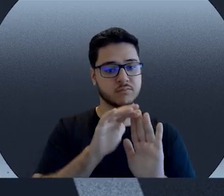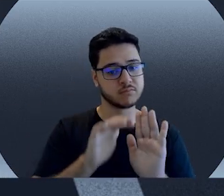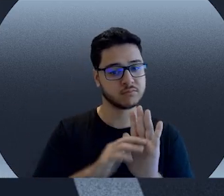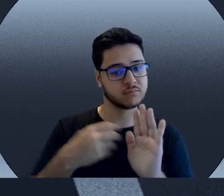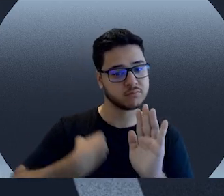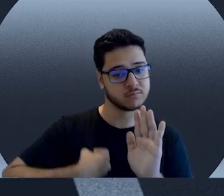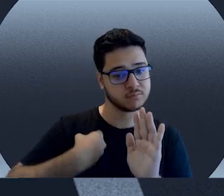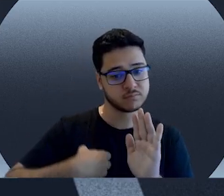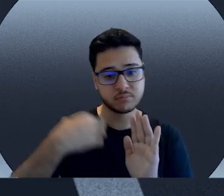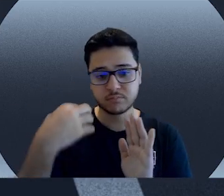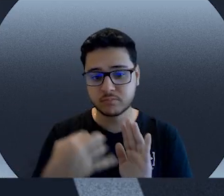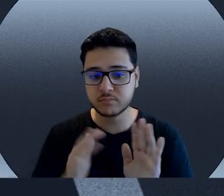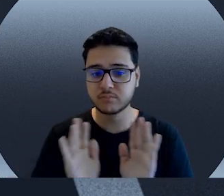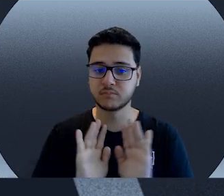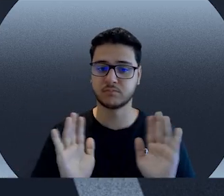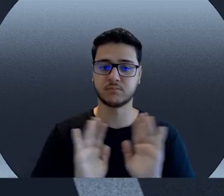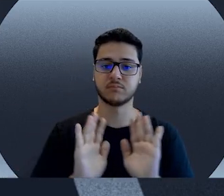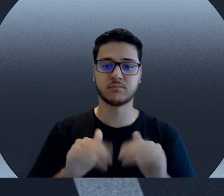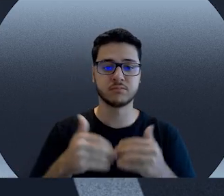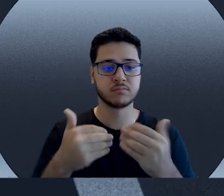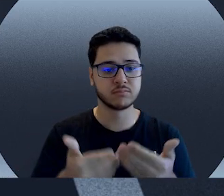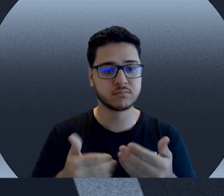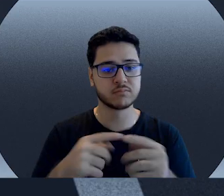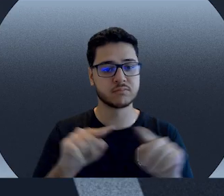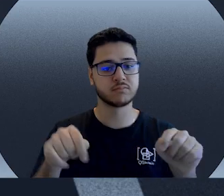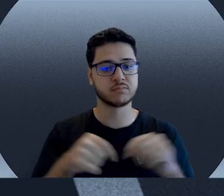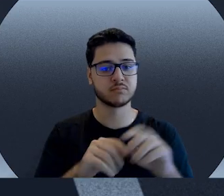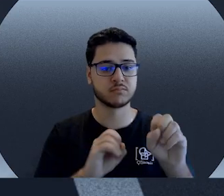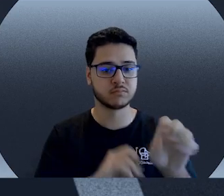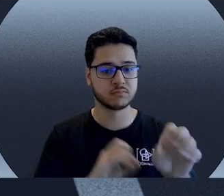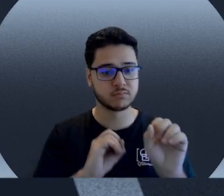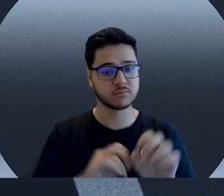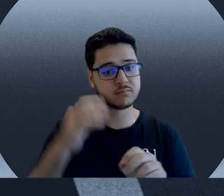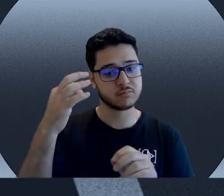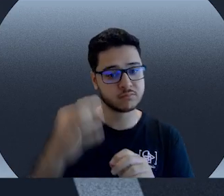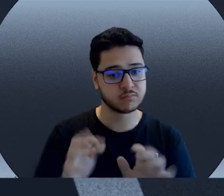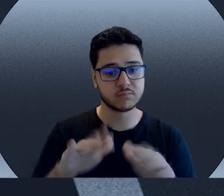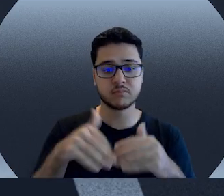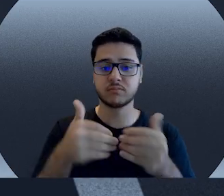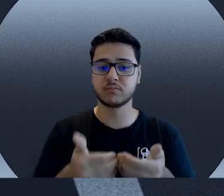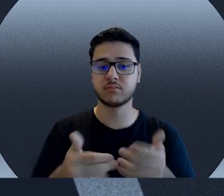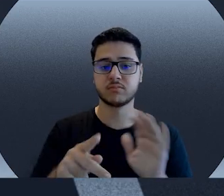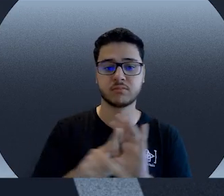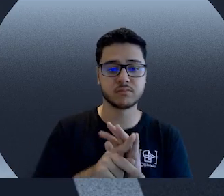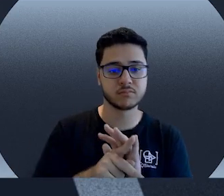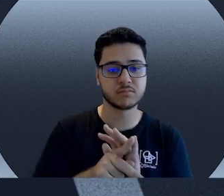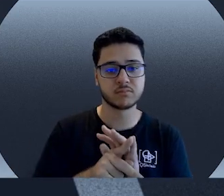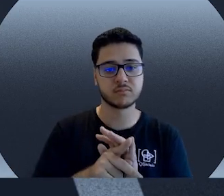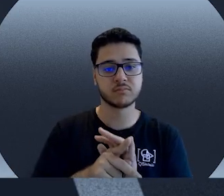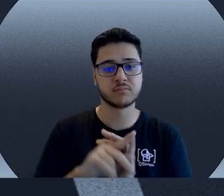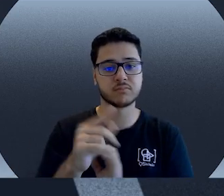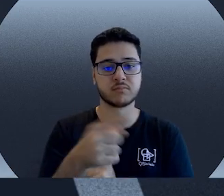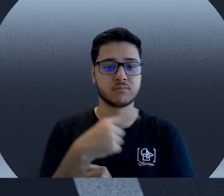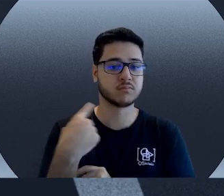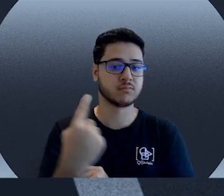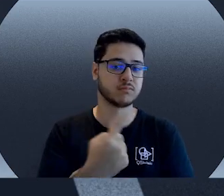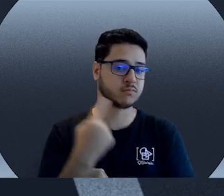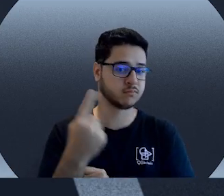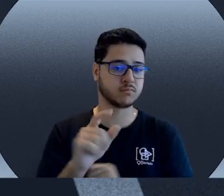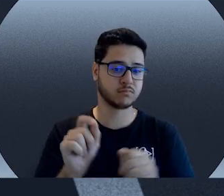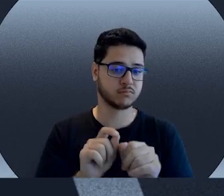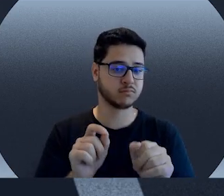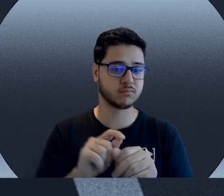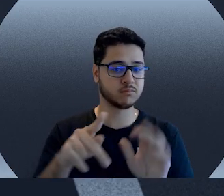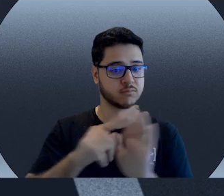e partir daí ir para a sala de aula, né? Pensar como que a gente pode aplicar, talvez deixar essa nossa